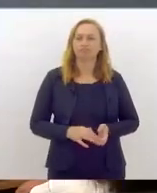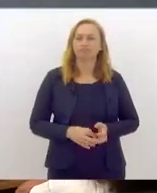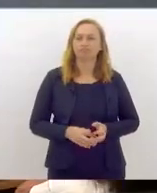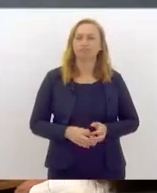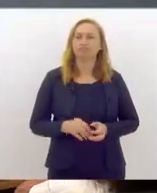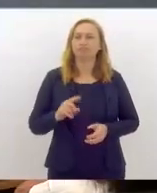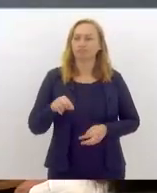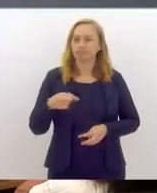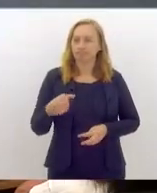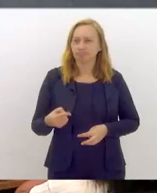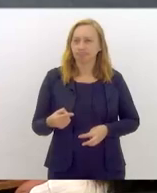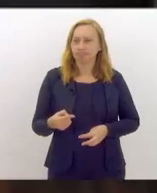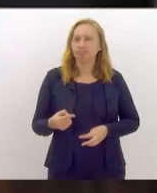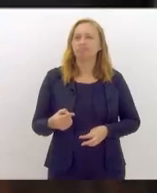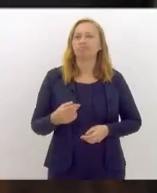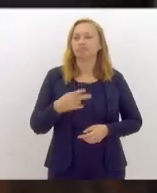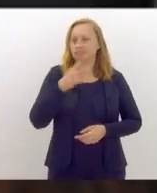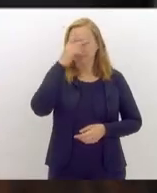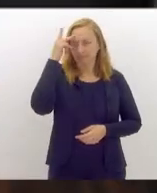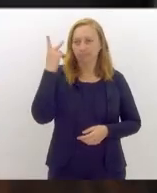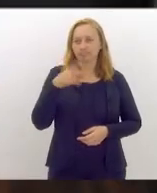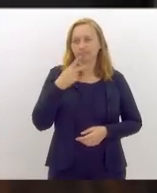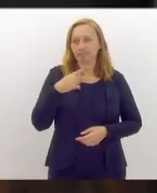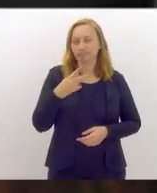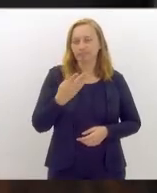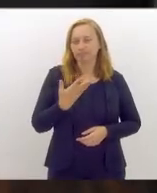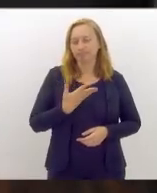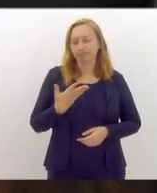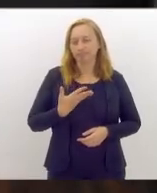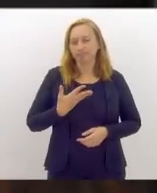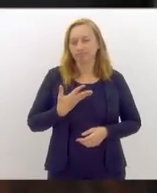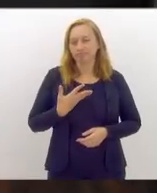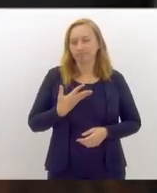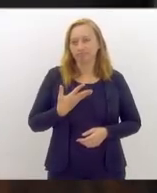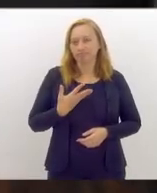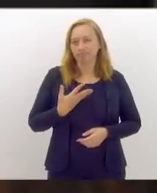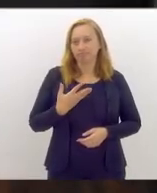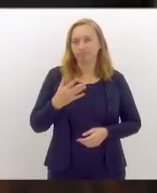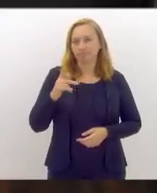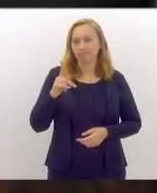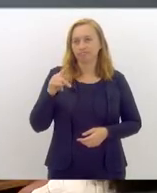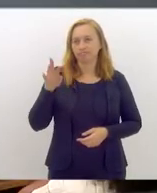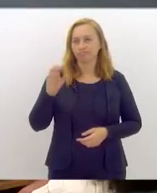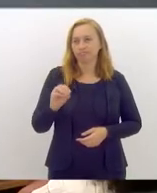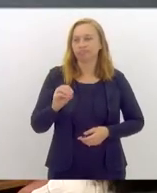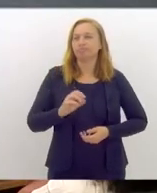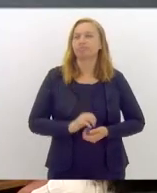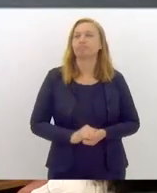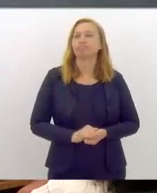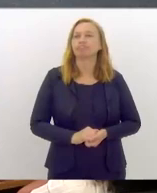próximo morador meu nobre amigo João Paulo